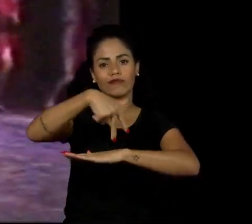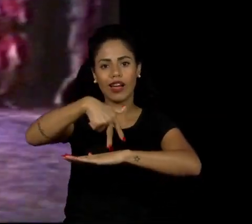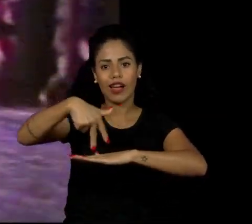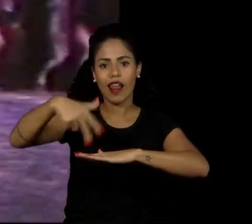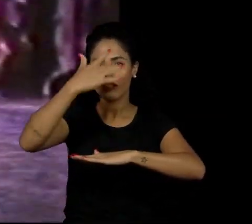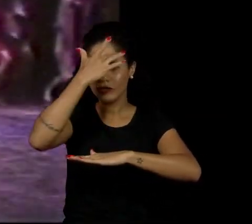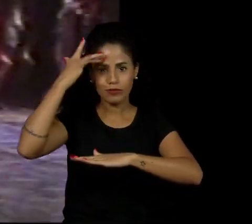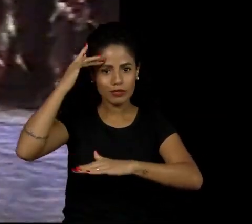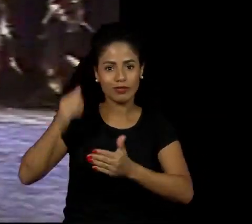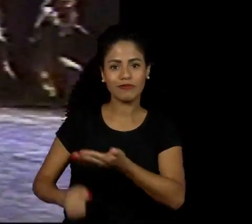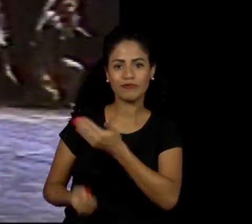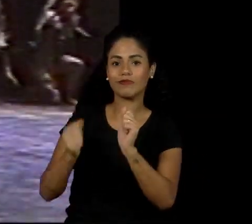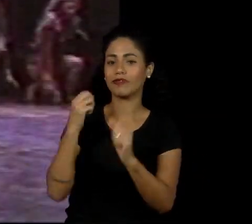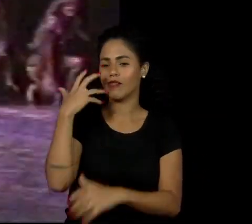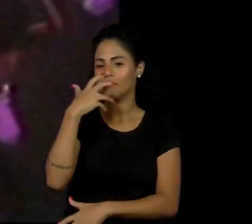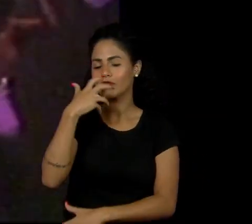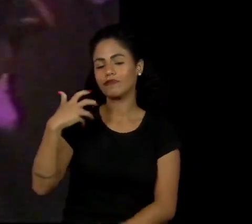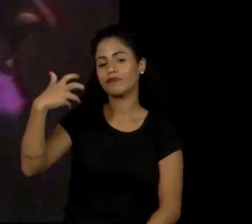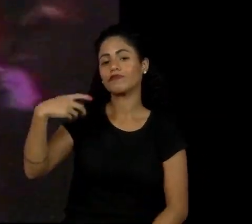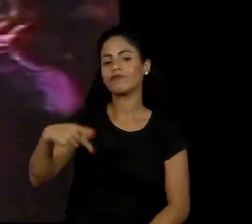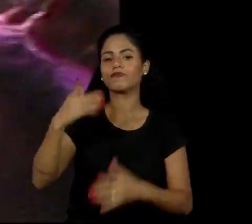dos musicais brasileiros.